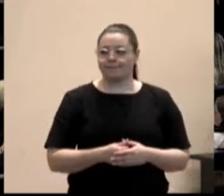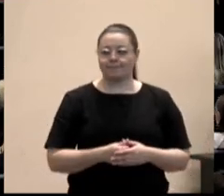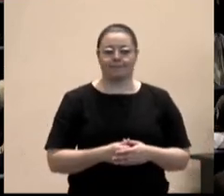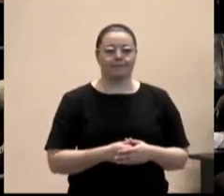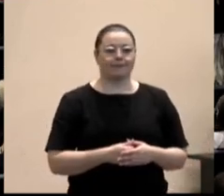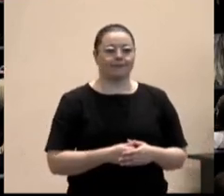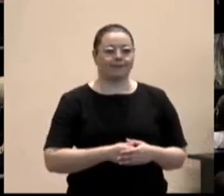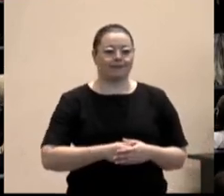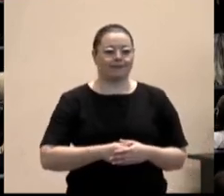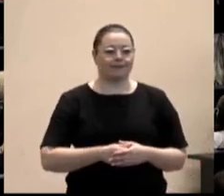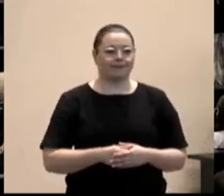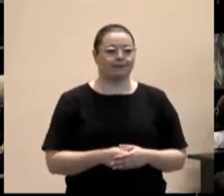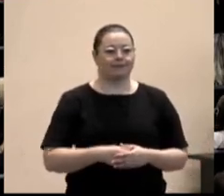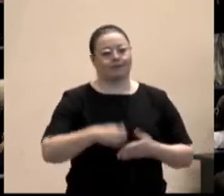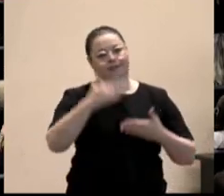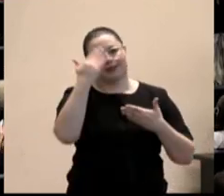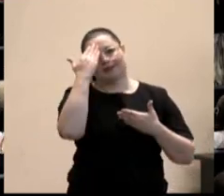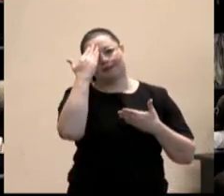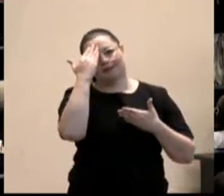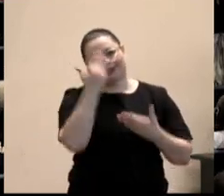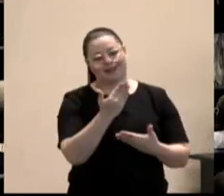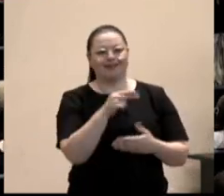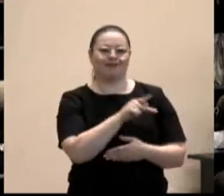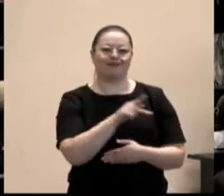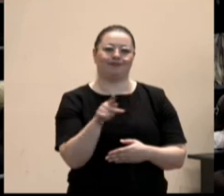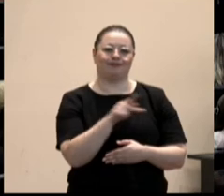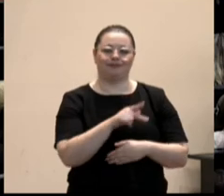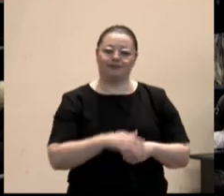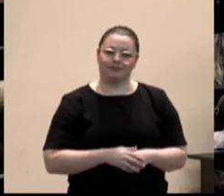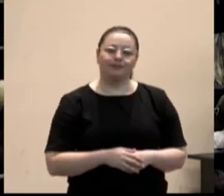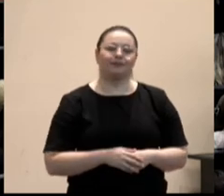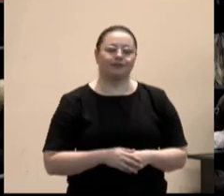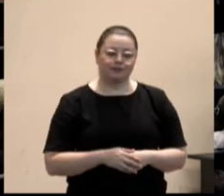Obrigada, muito obrigada, professora. Sua fala,